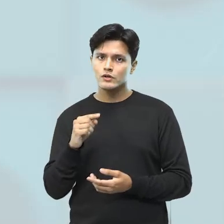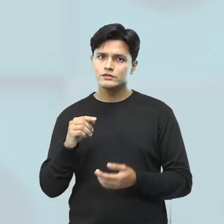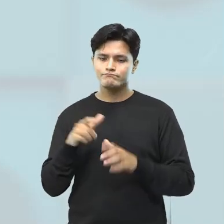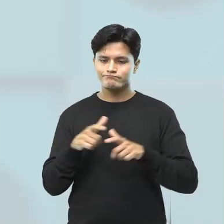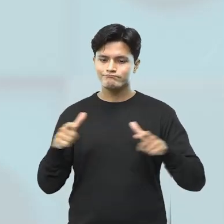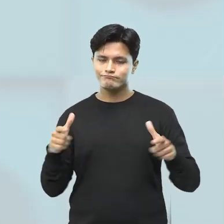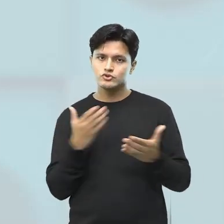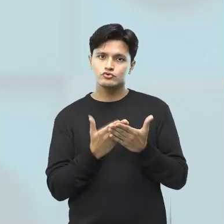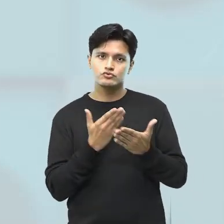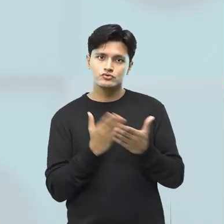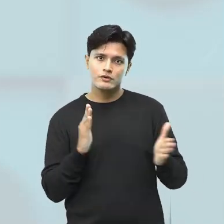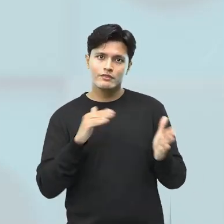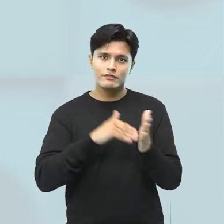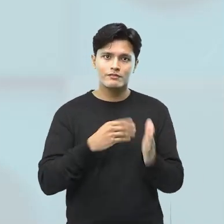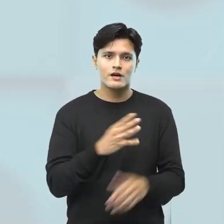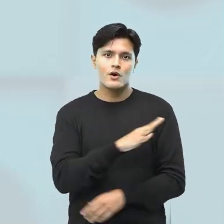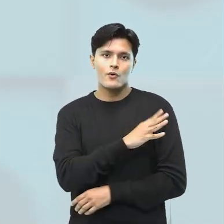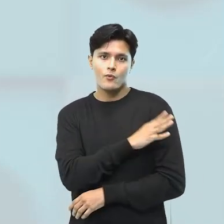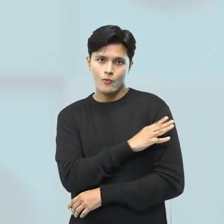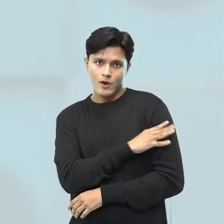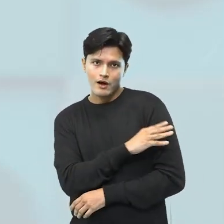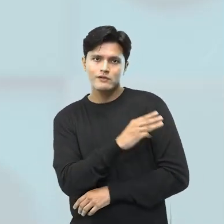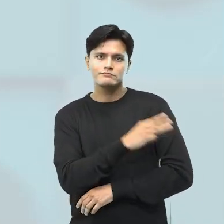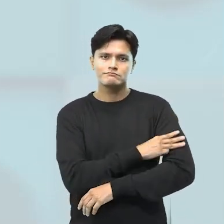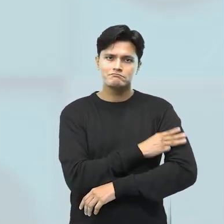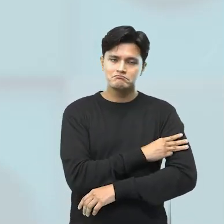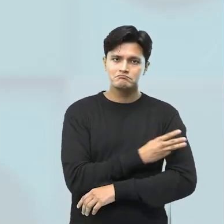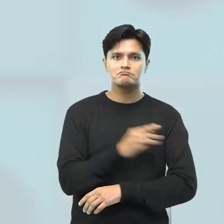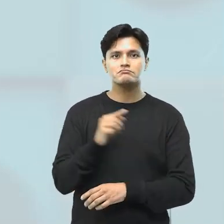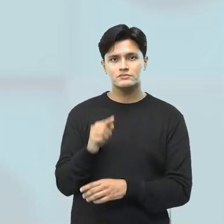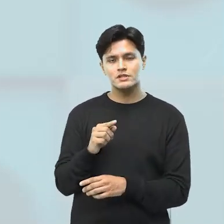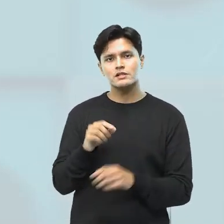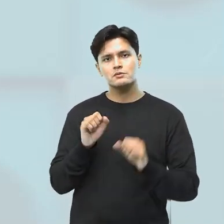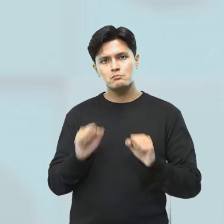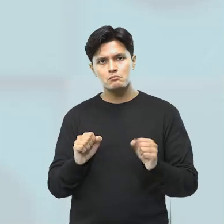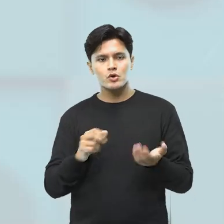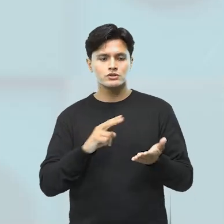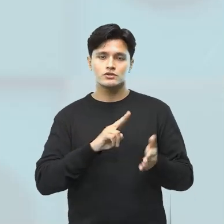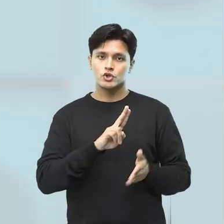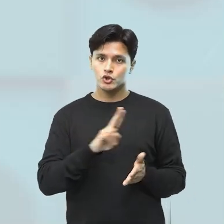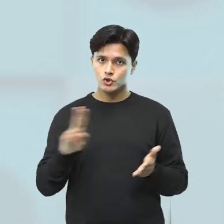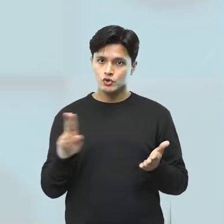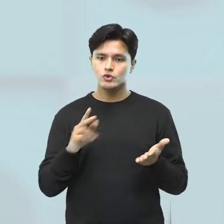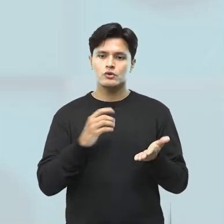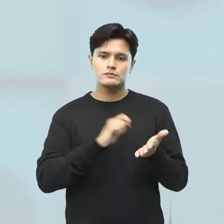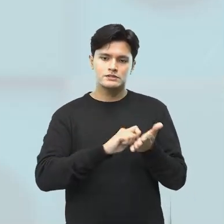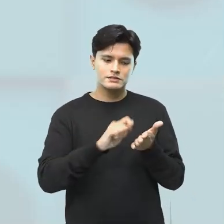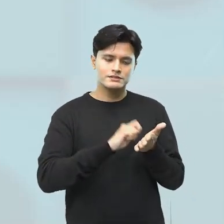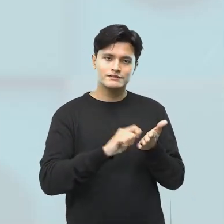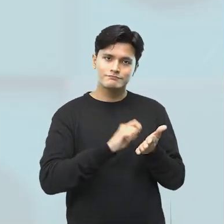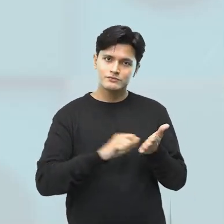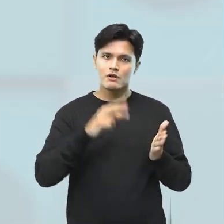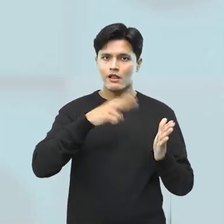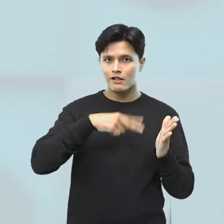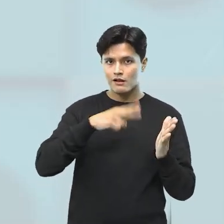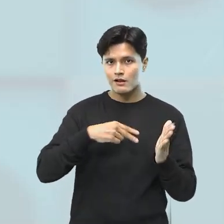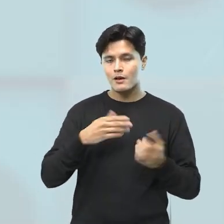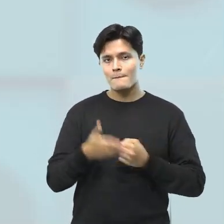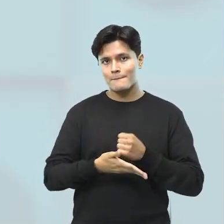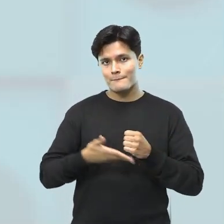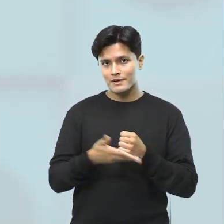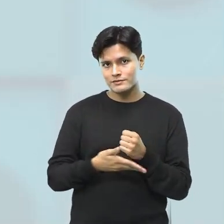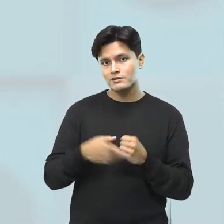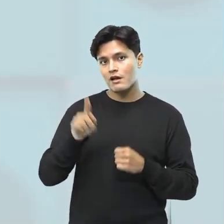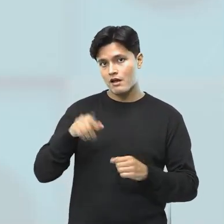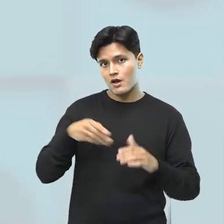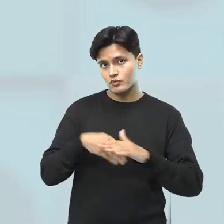série, né? 3ª série, que era até onde eles poderiam, sei lá, assinar e ler muito básico alguma coisa. Então, era costume.